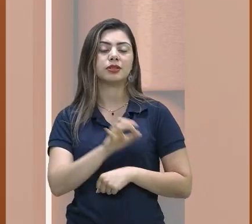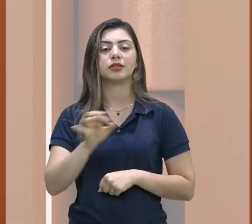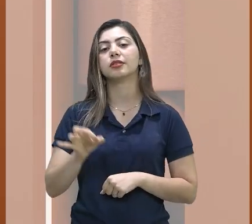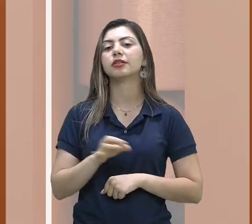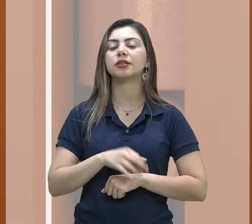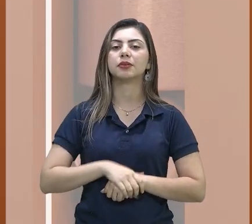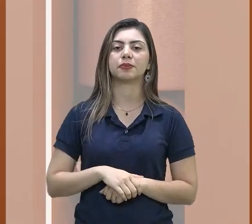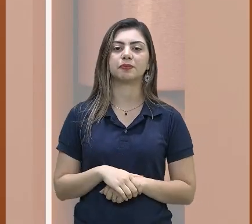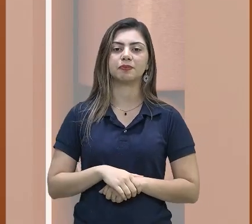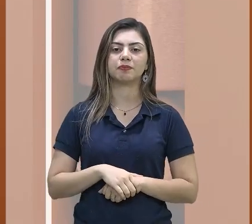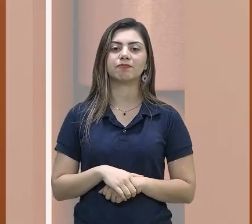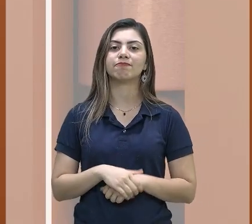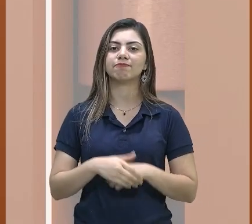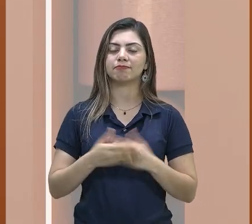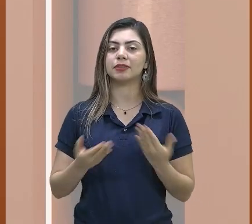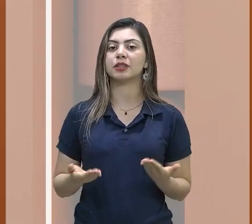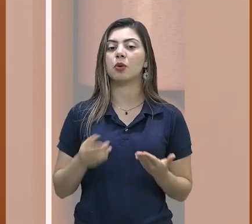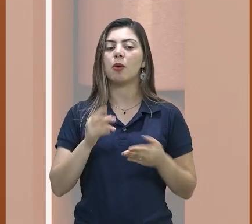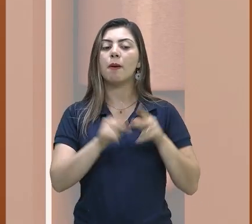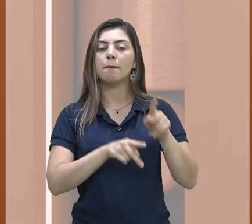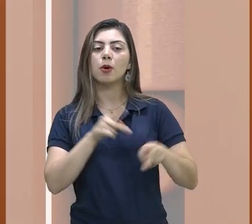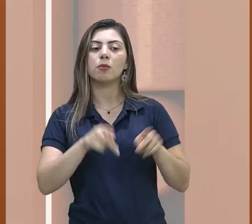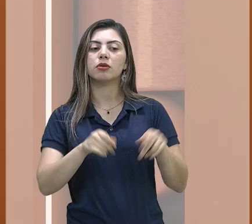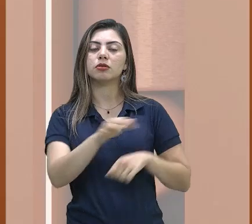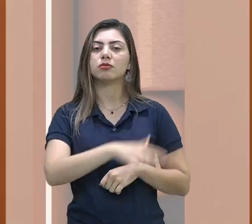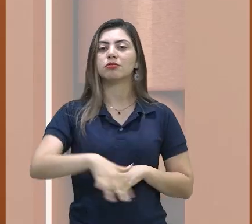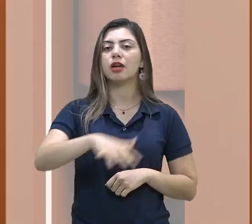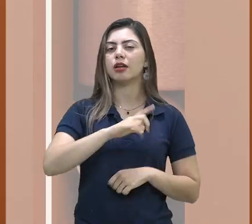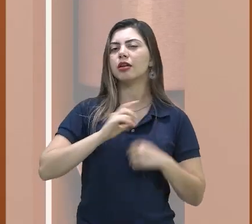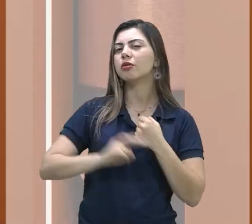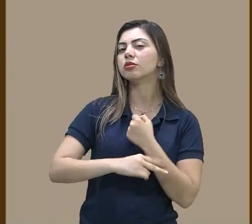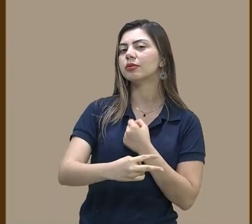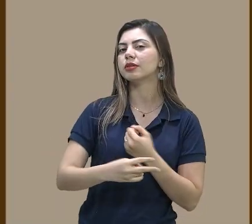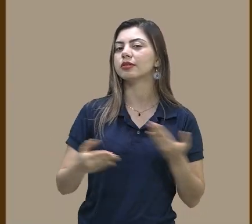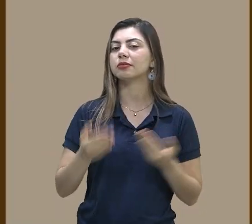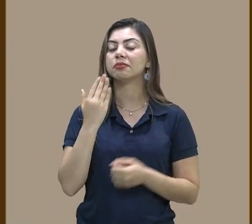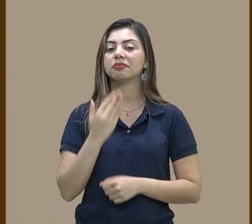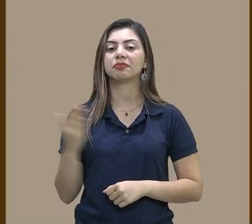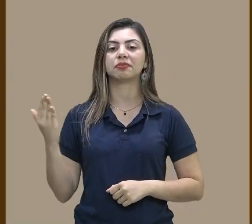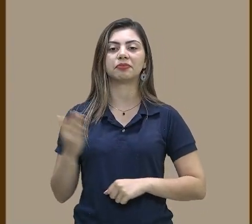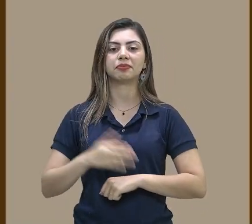pode ocasionar na vida da população que é afetada. Acompanhe comigo.